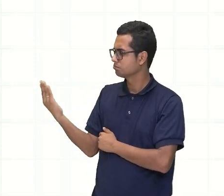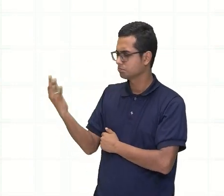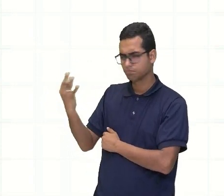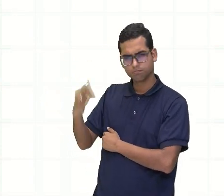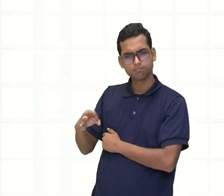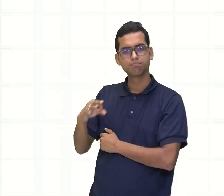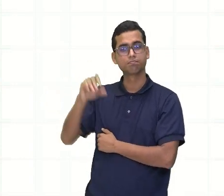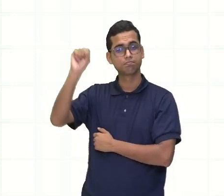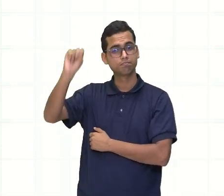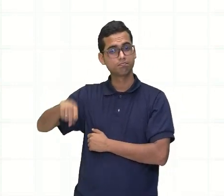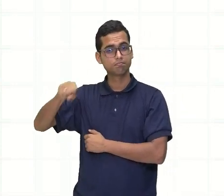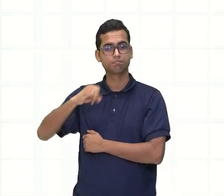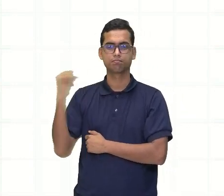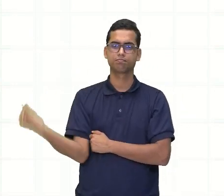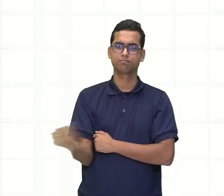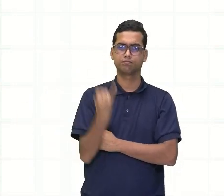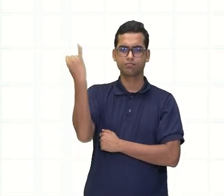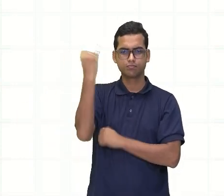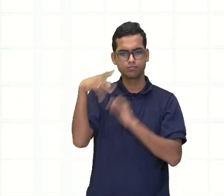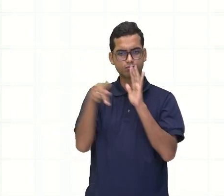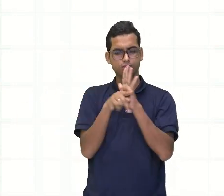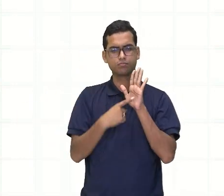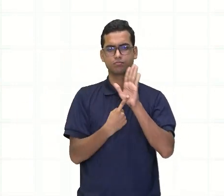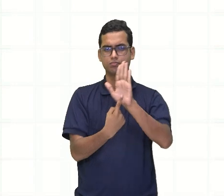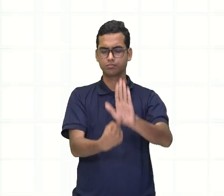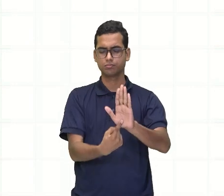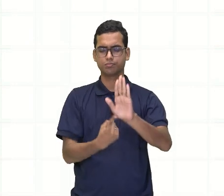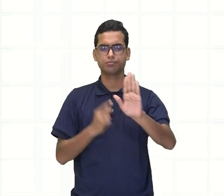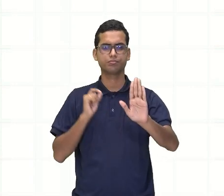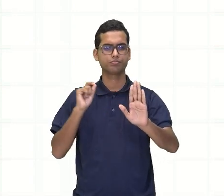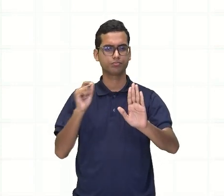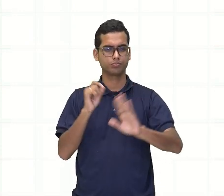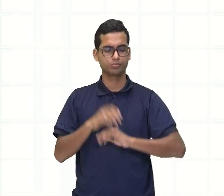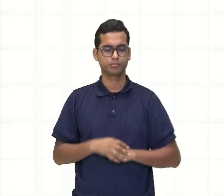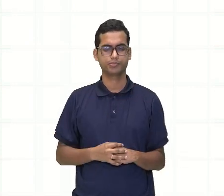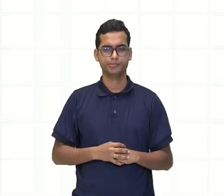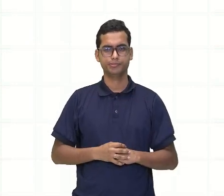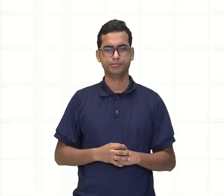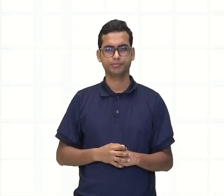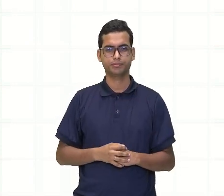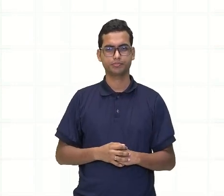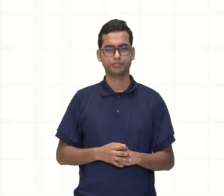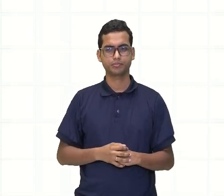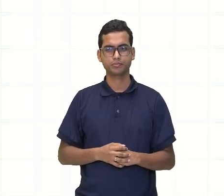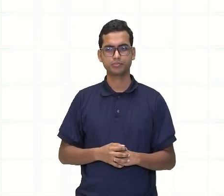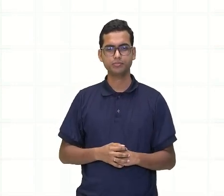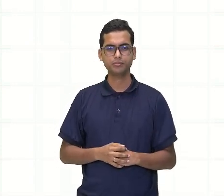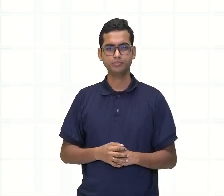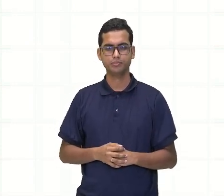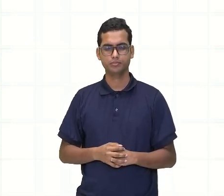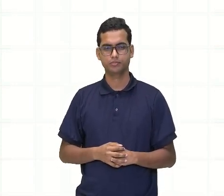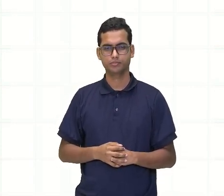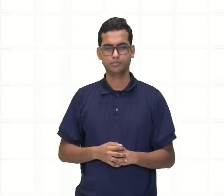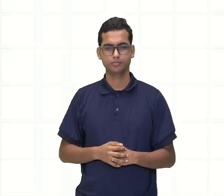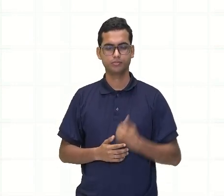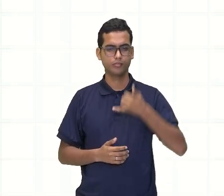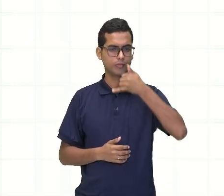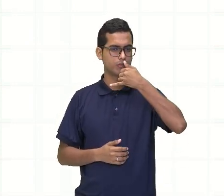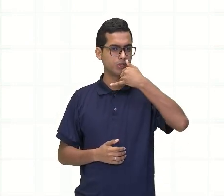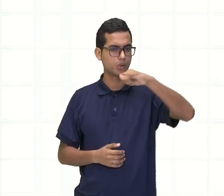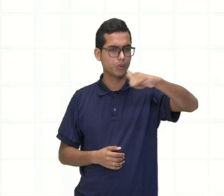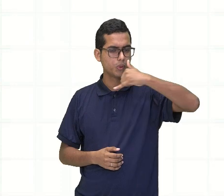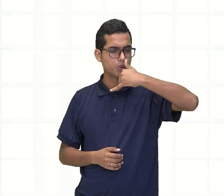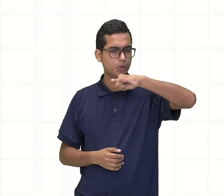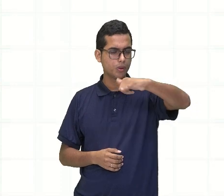tão importante, porque ela demonstra, né, a transformação da energia térmica